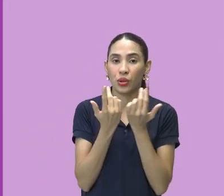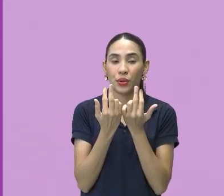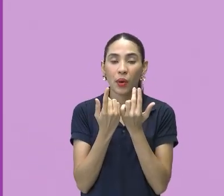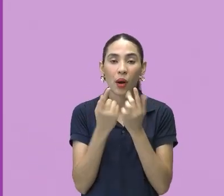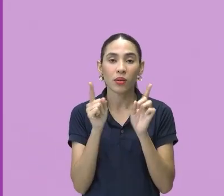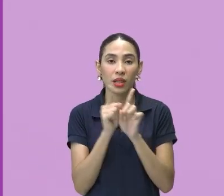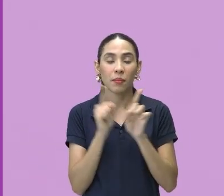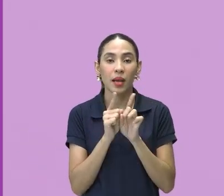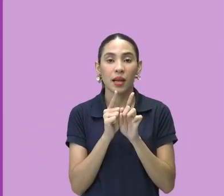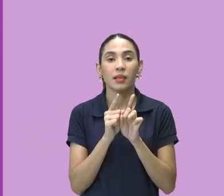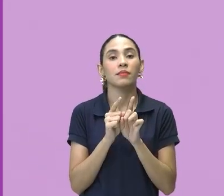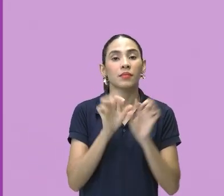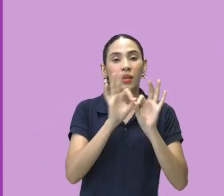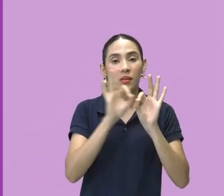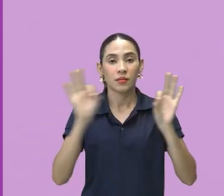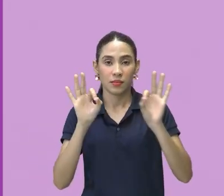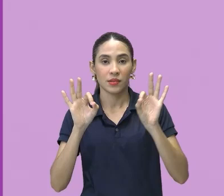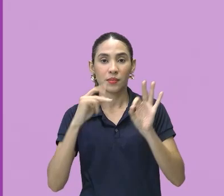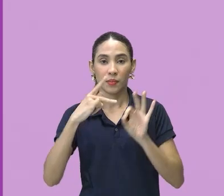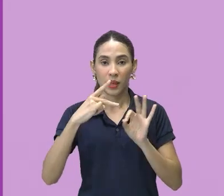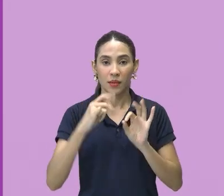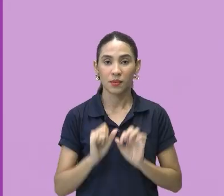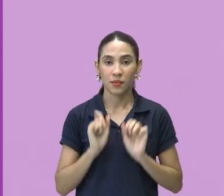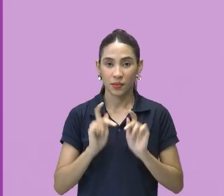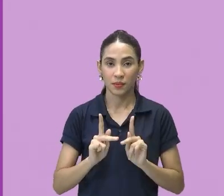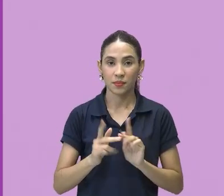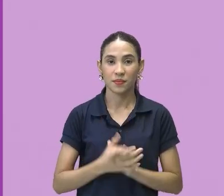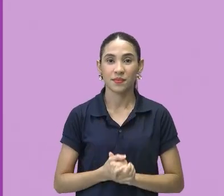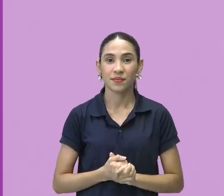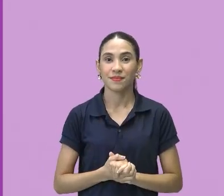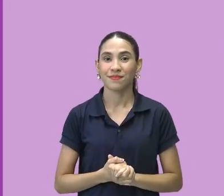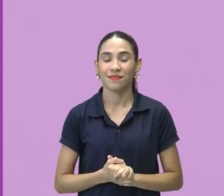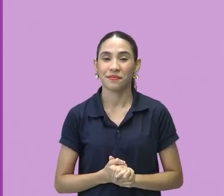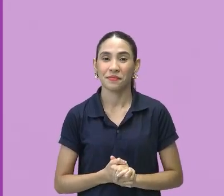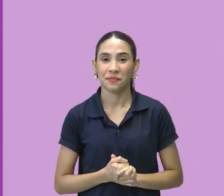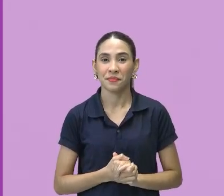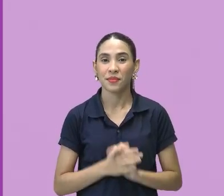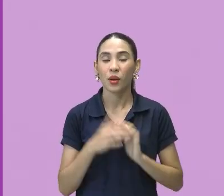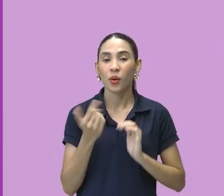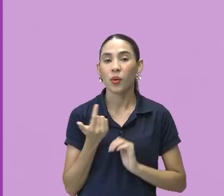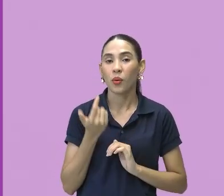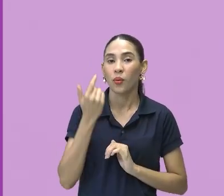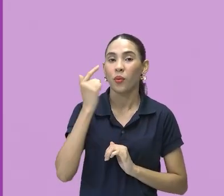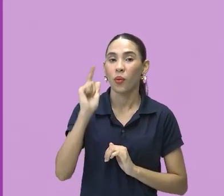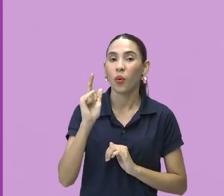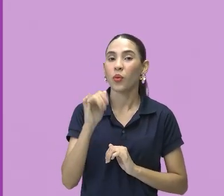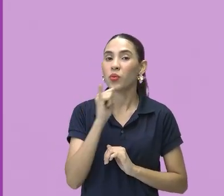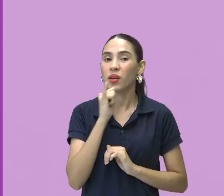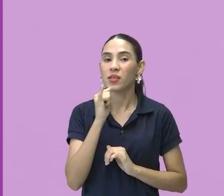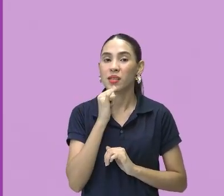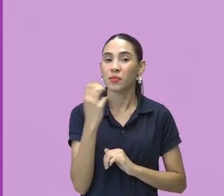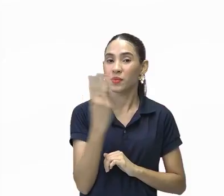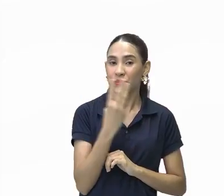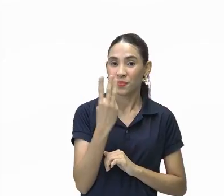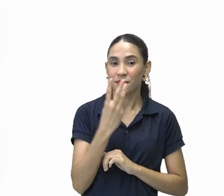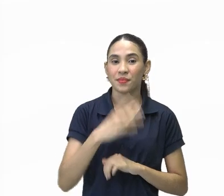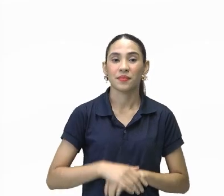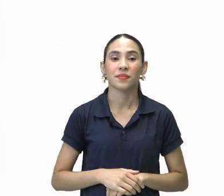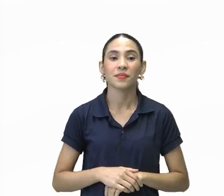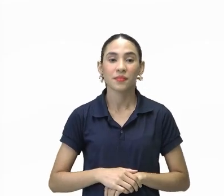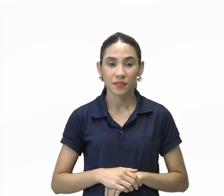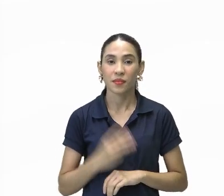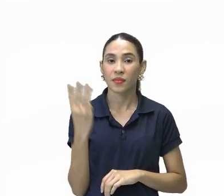igual ali no meio da nossa permutação. Certinho? Vamos agora para a terceira parte, né?